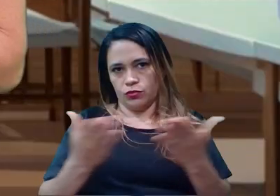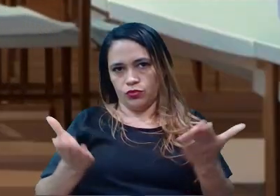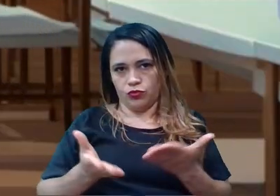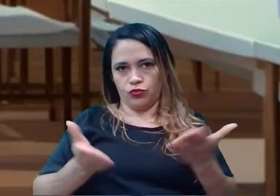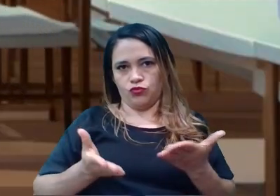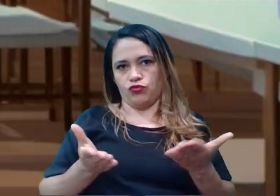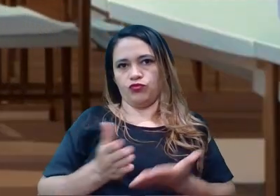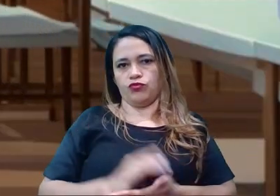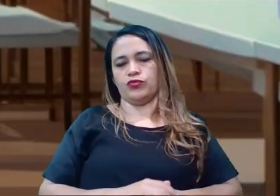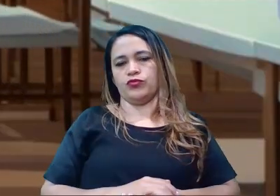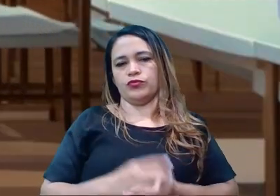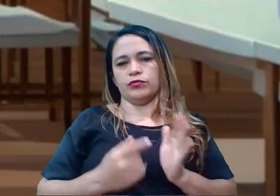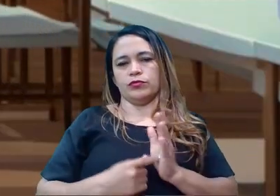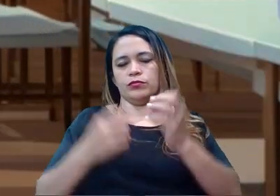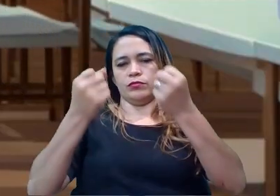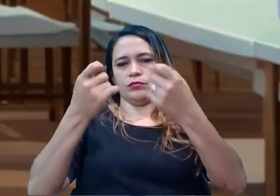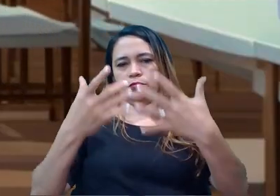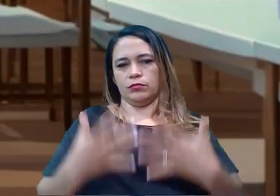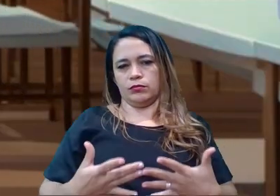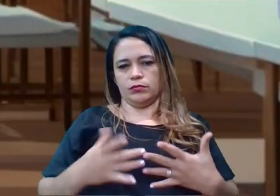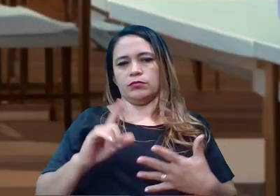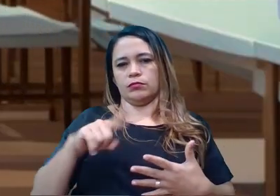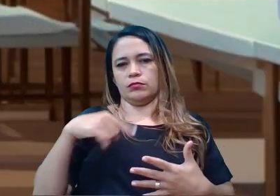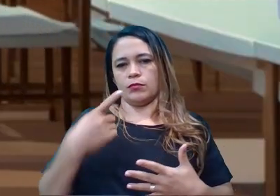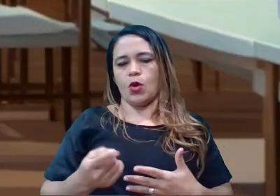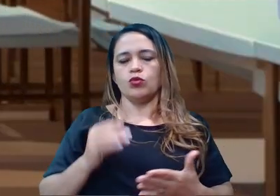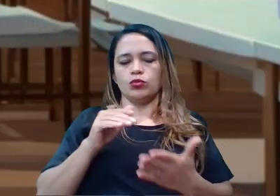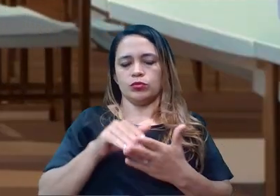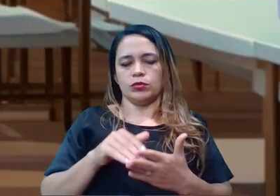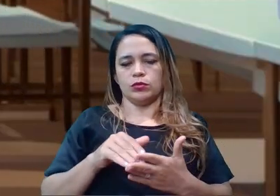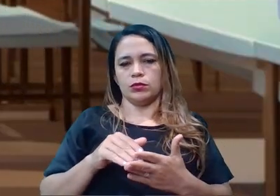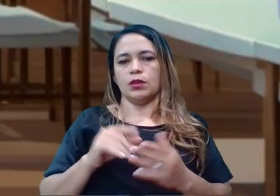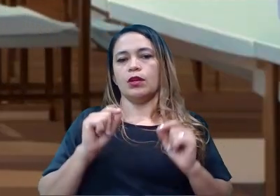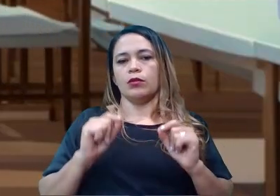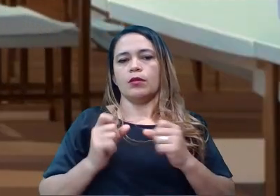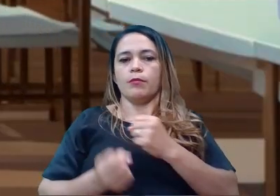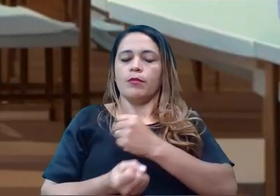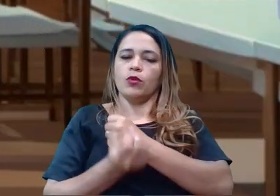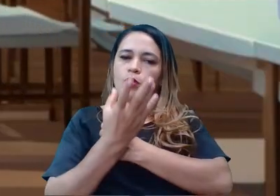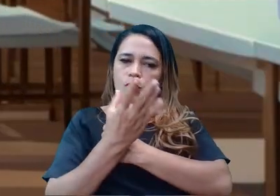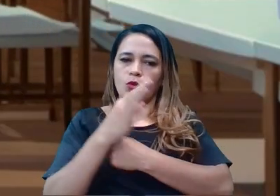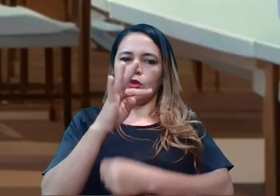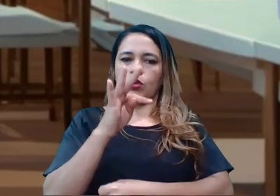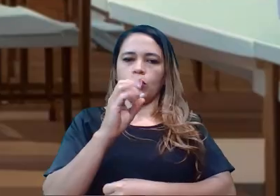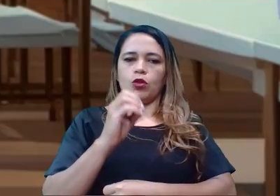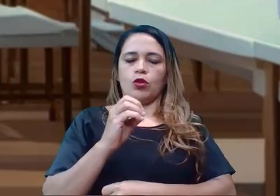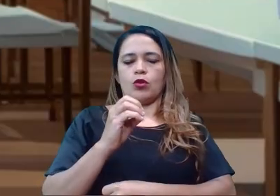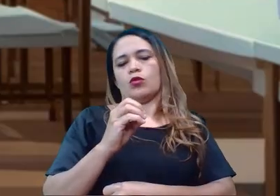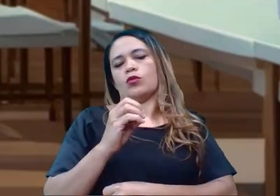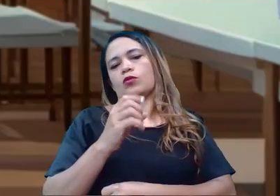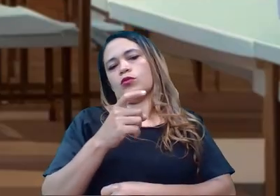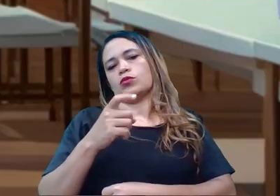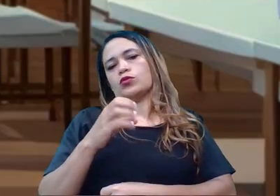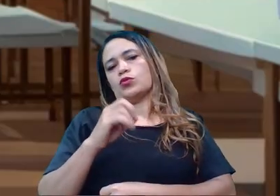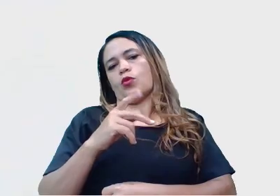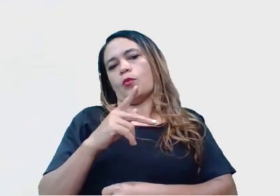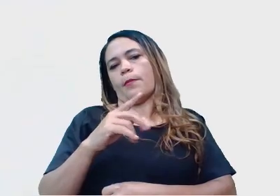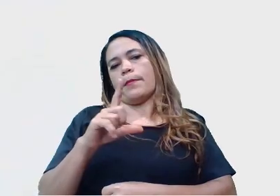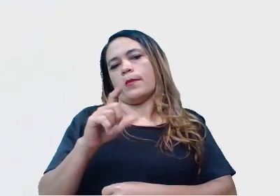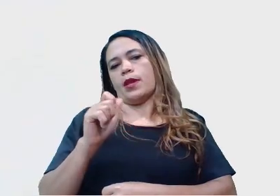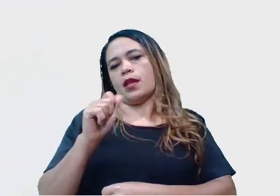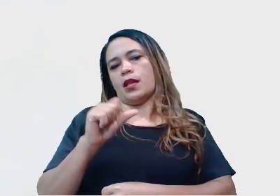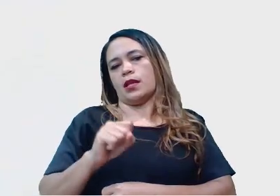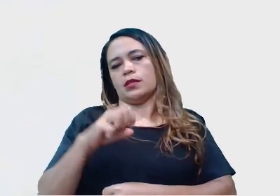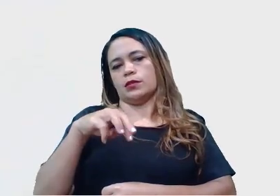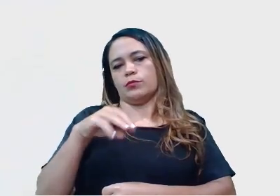hoje, nós vamos falar agora, então, de uma próxima e última doença, que é a toxoplasmose. Vamos lá para a tela comigo para a gente fechar a nossa ideia?